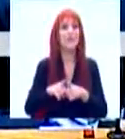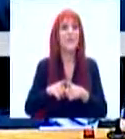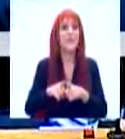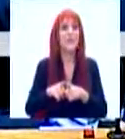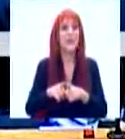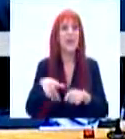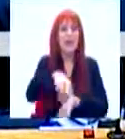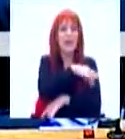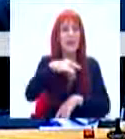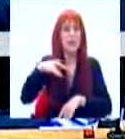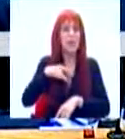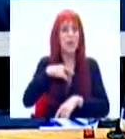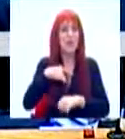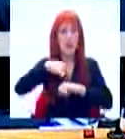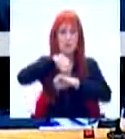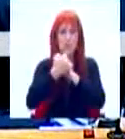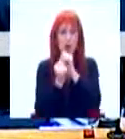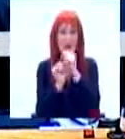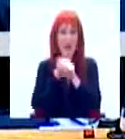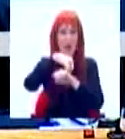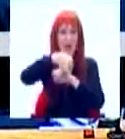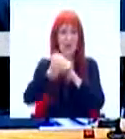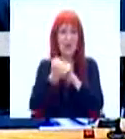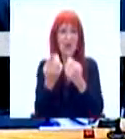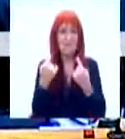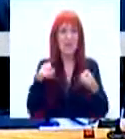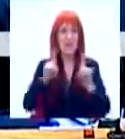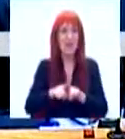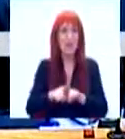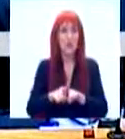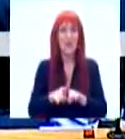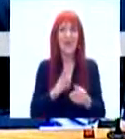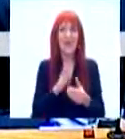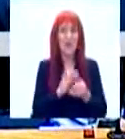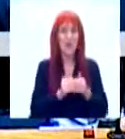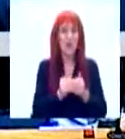em medicina molecular, mas que teve um processo